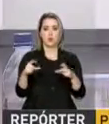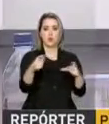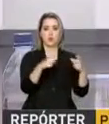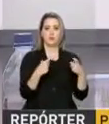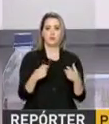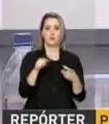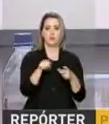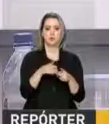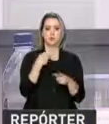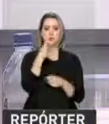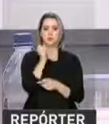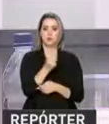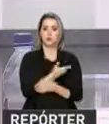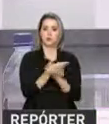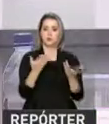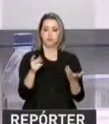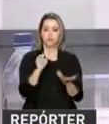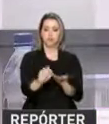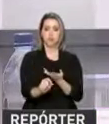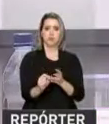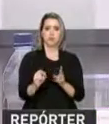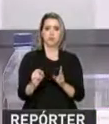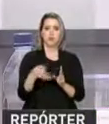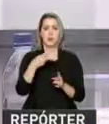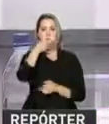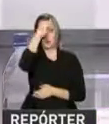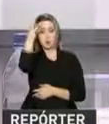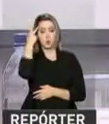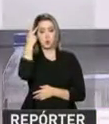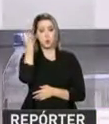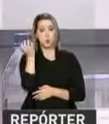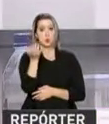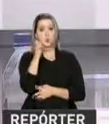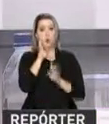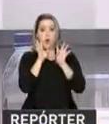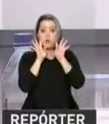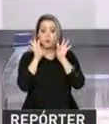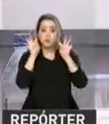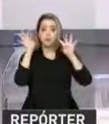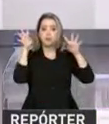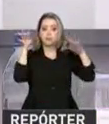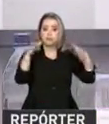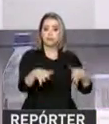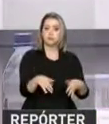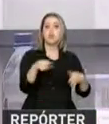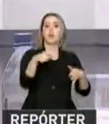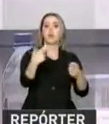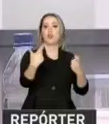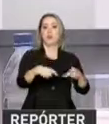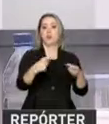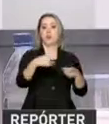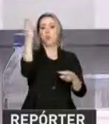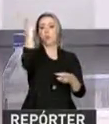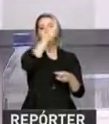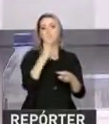e quero dizer a vocês que a manifestação de interesse nas áreas